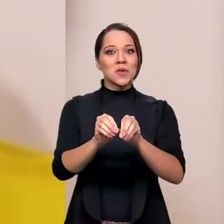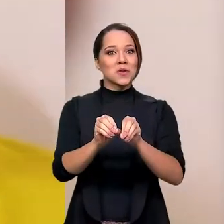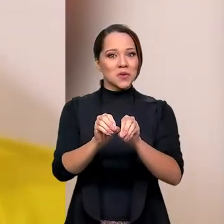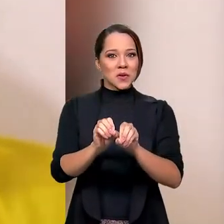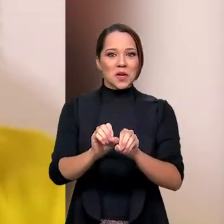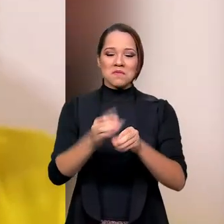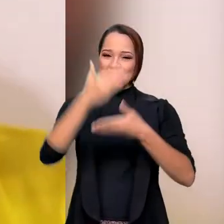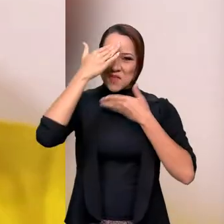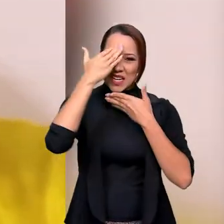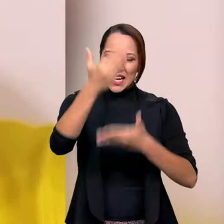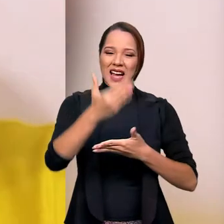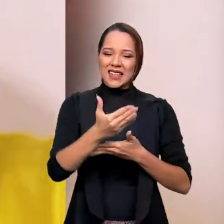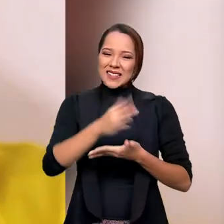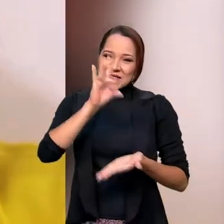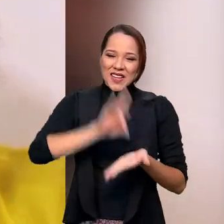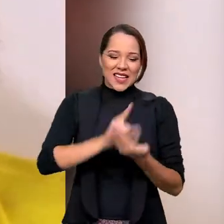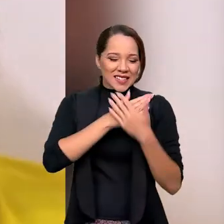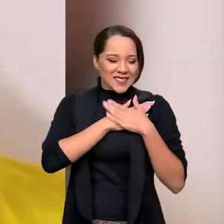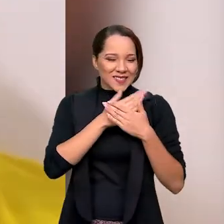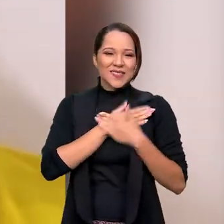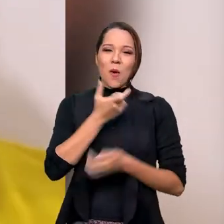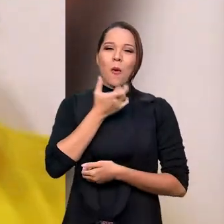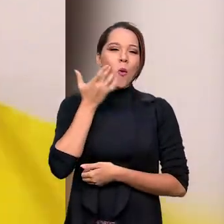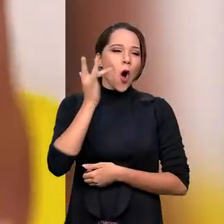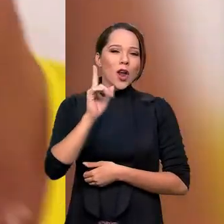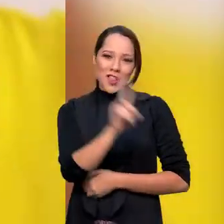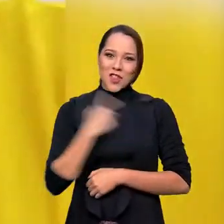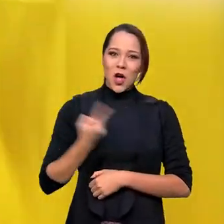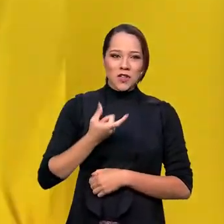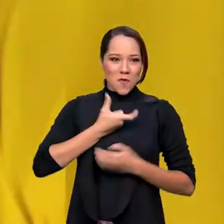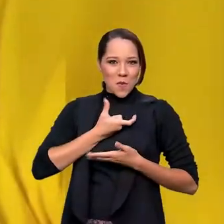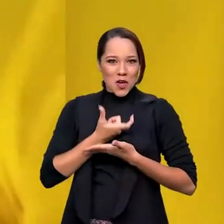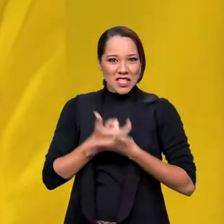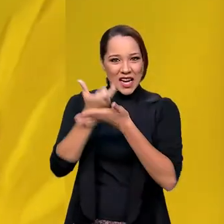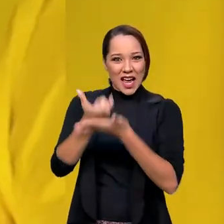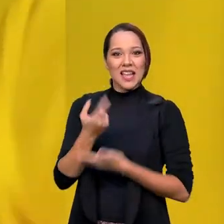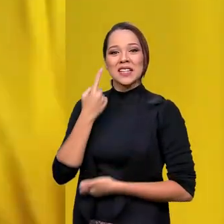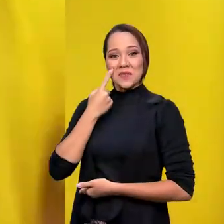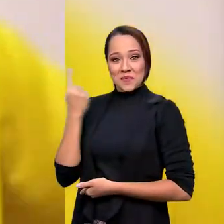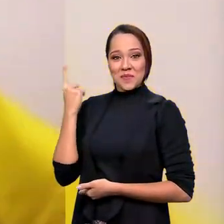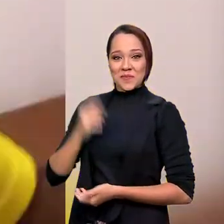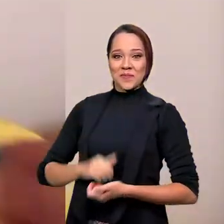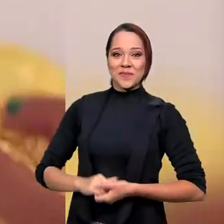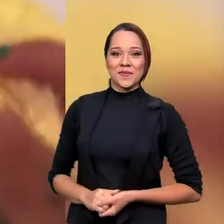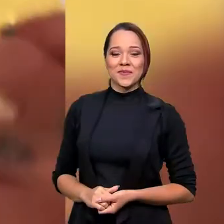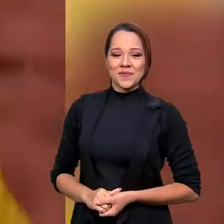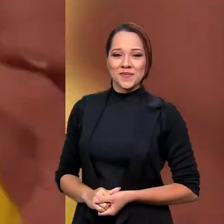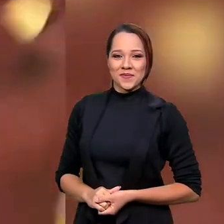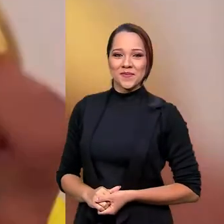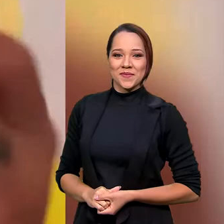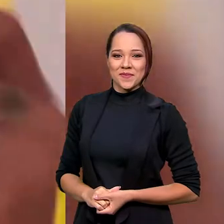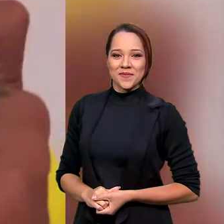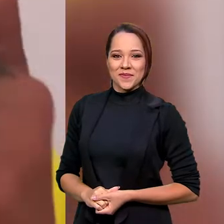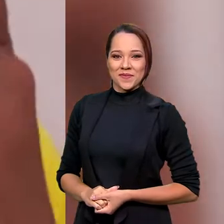pô, realmente. Muito obrigado de coração, pô, é nossa. Tá aqui ela, calma aí, aqui ó.